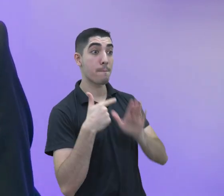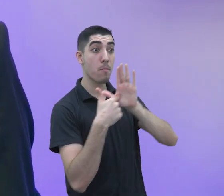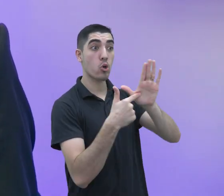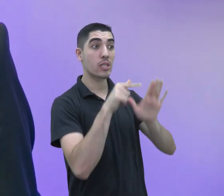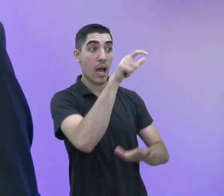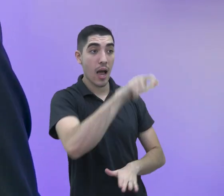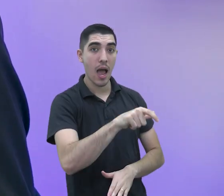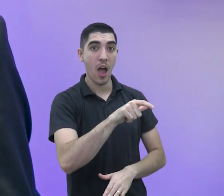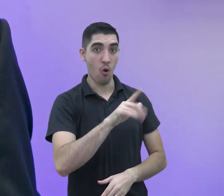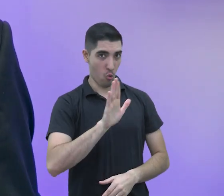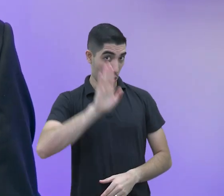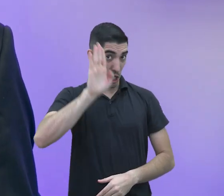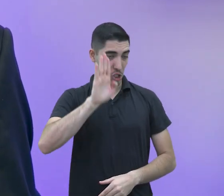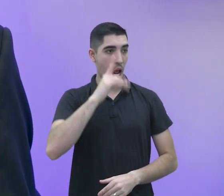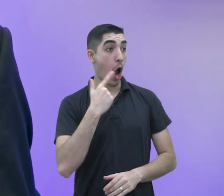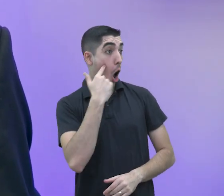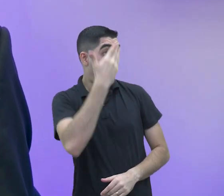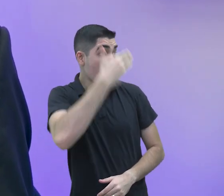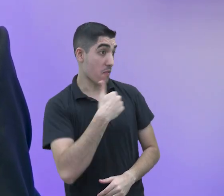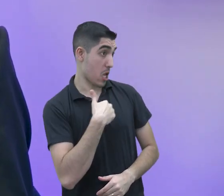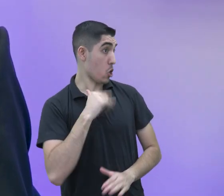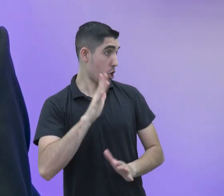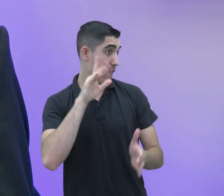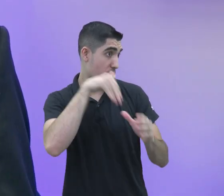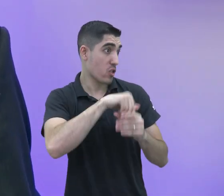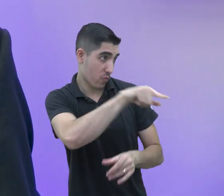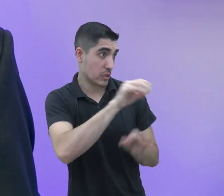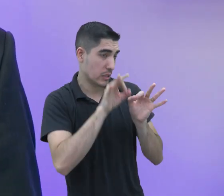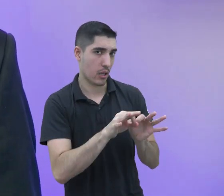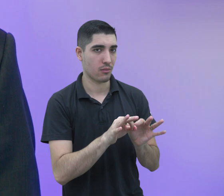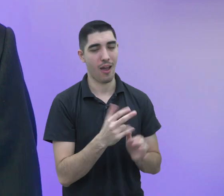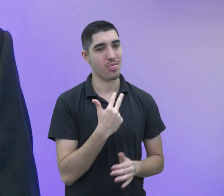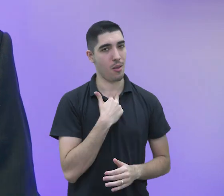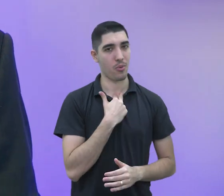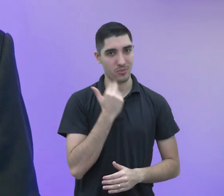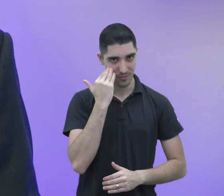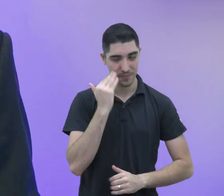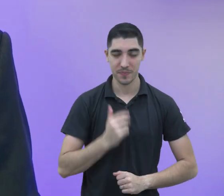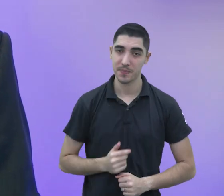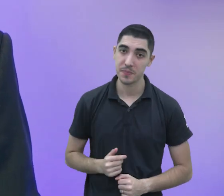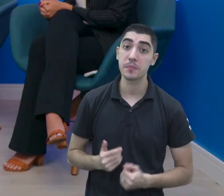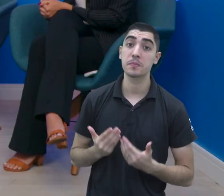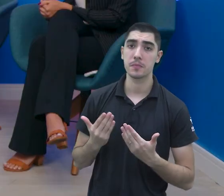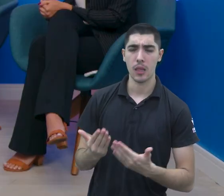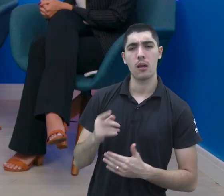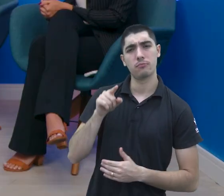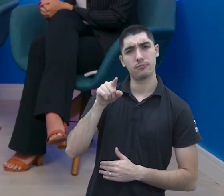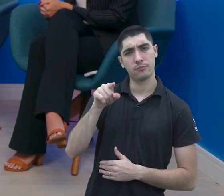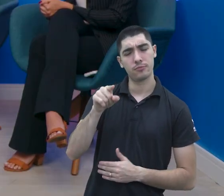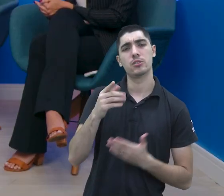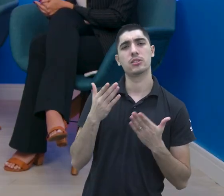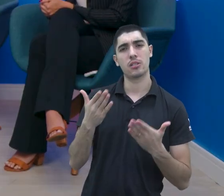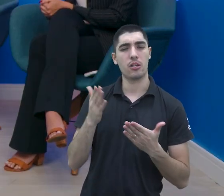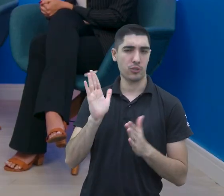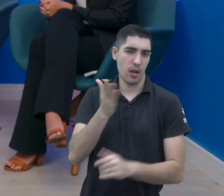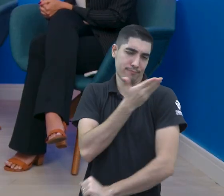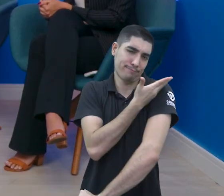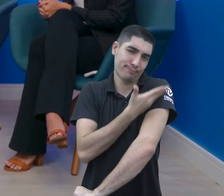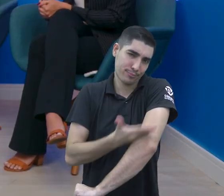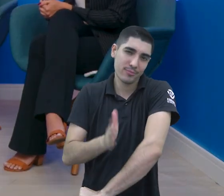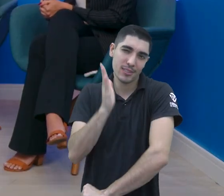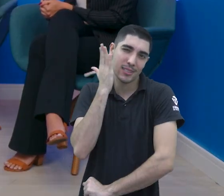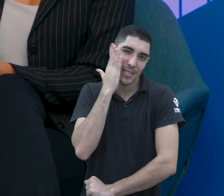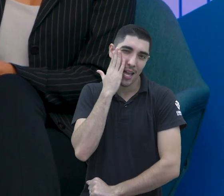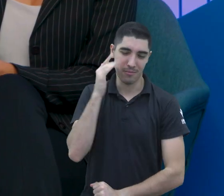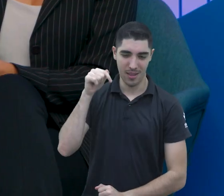algum candidato. Então a justiça não sabe a motivação, por isso que é absolutamente proibido o celular. Irmão, como você já está acostumado, já se